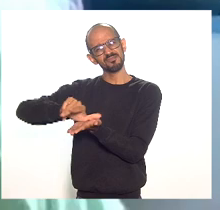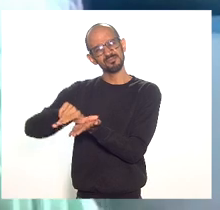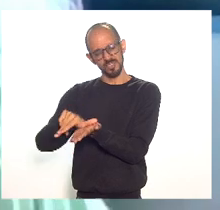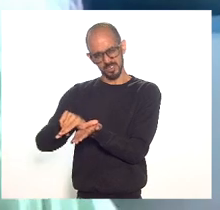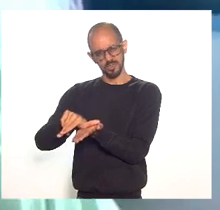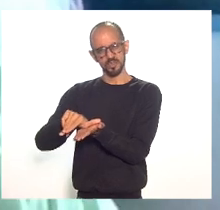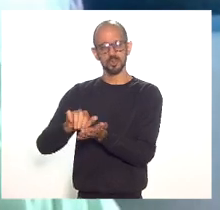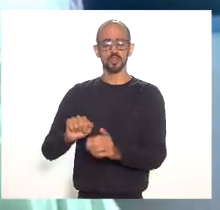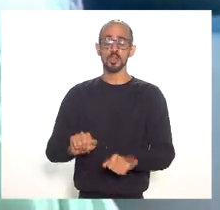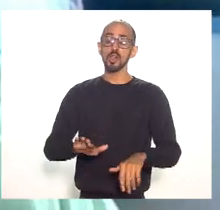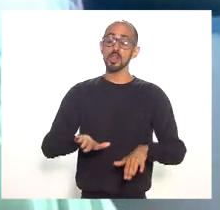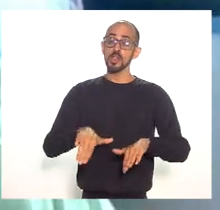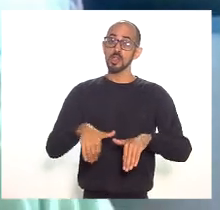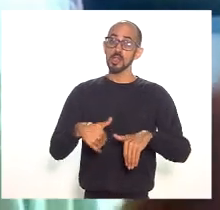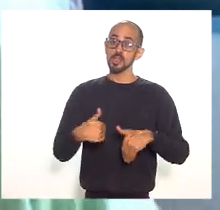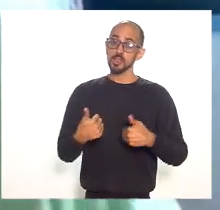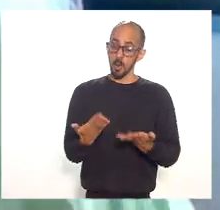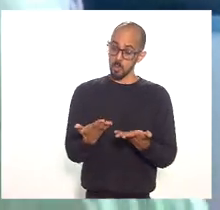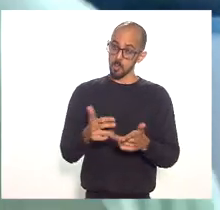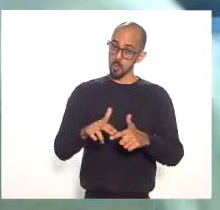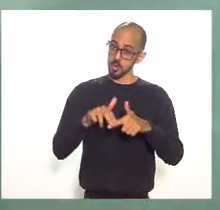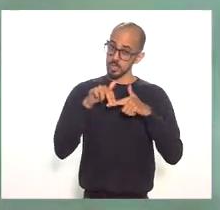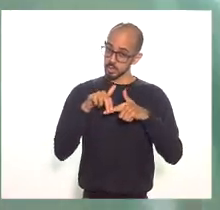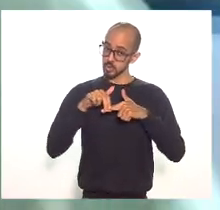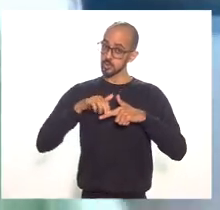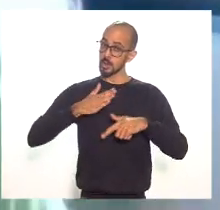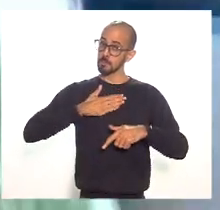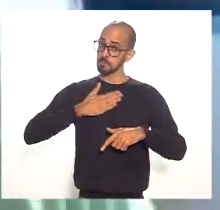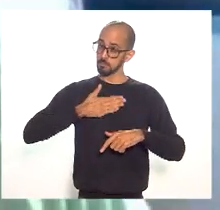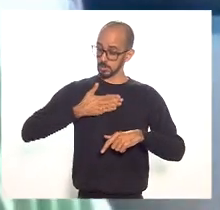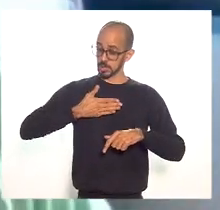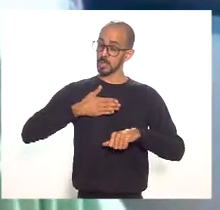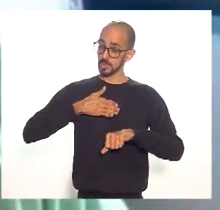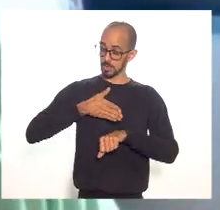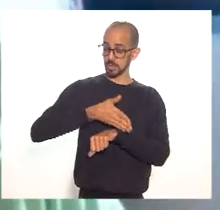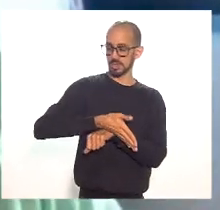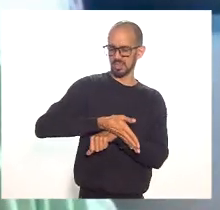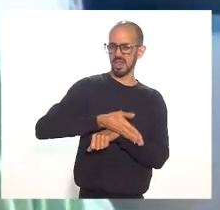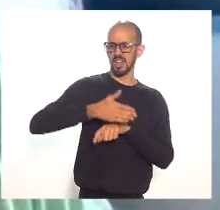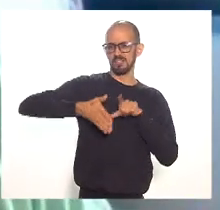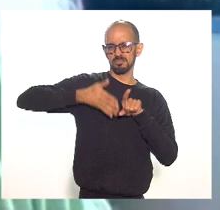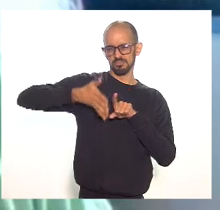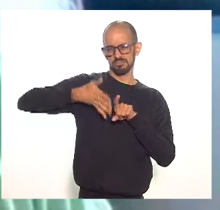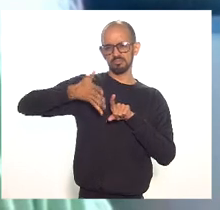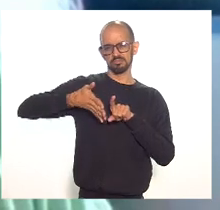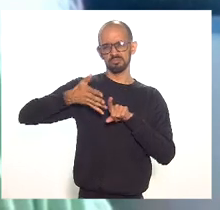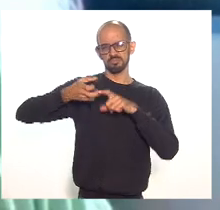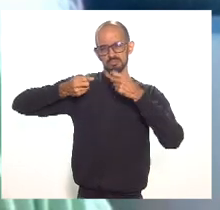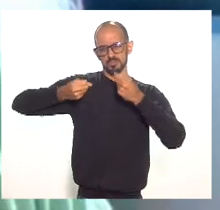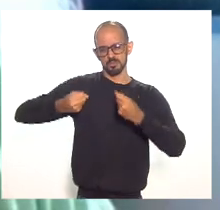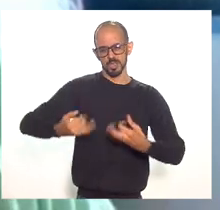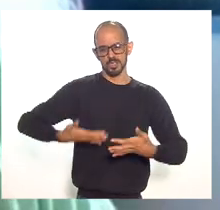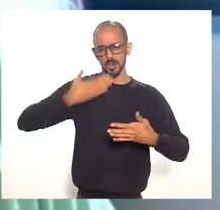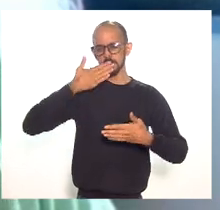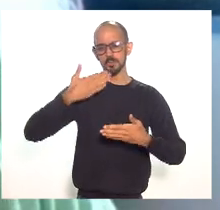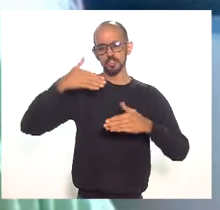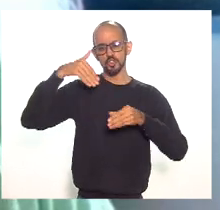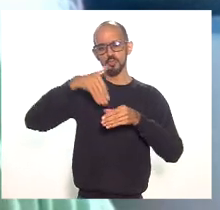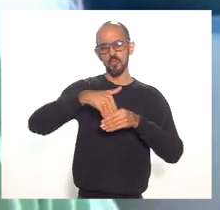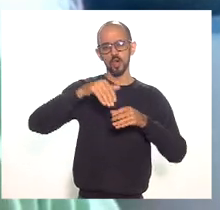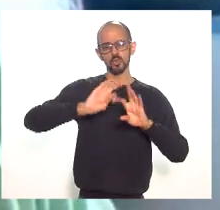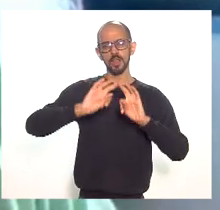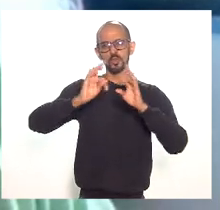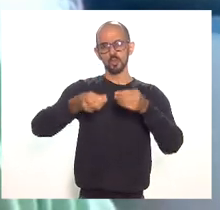intolerância. Portanto, era essa a minha intervenção, né? Pedindo o voto a todos e a